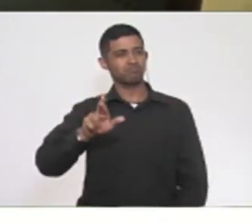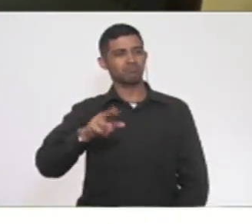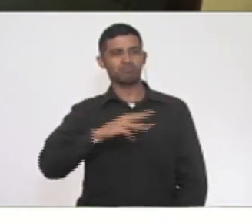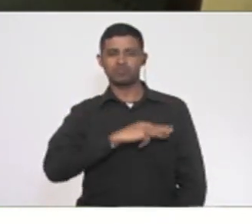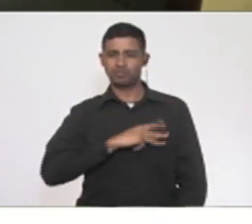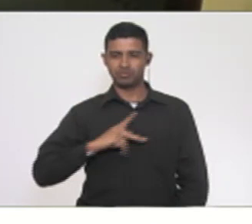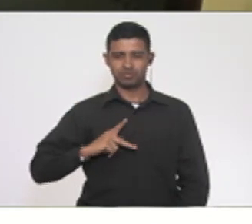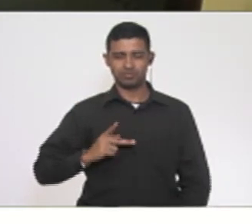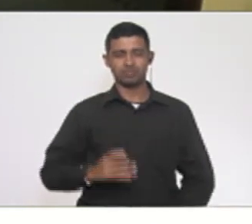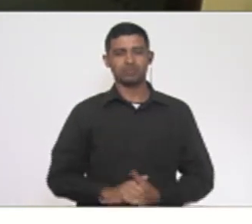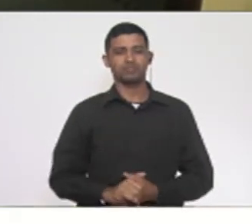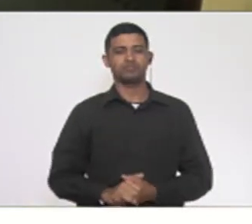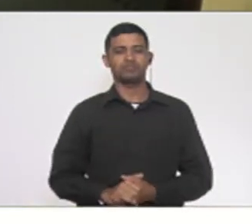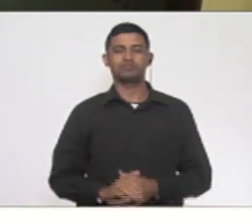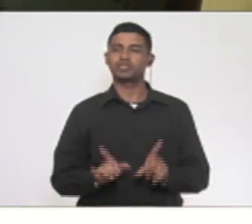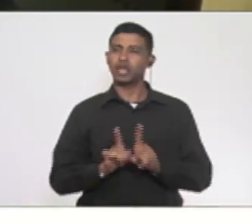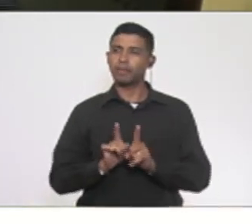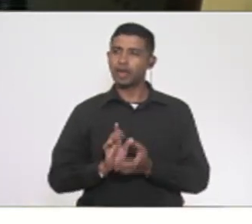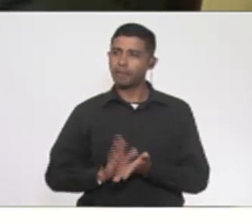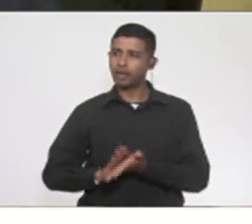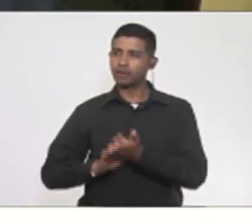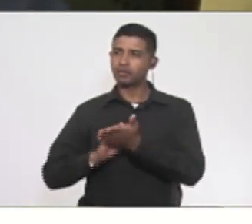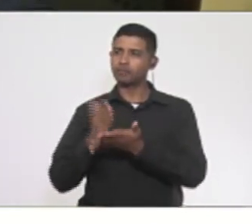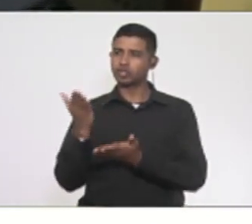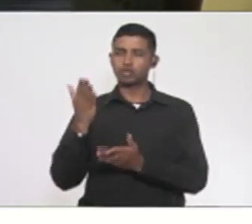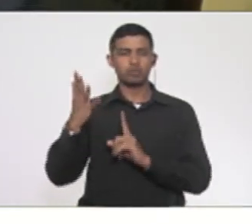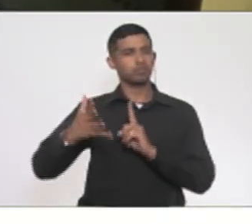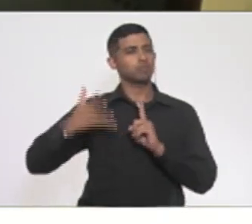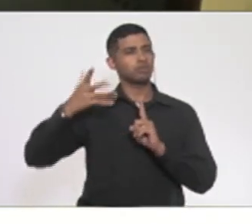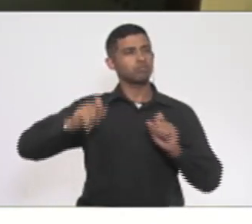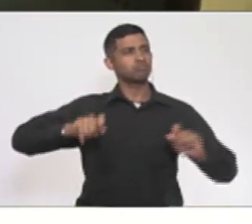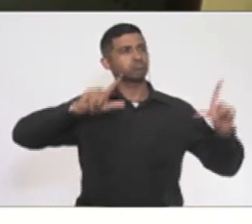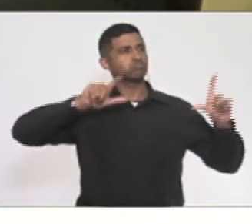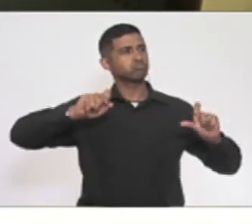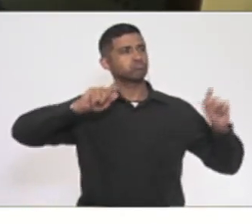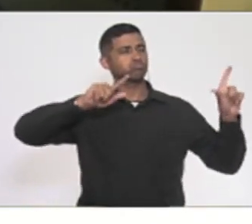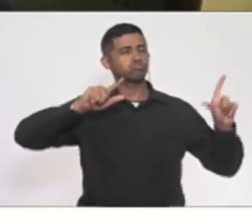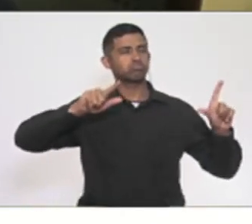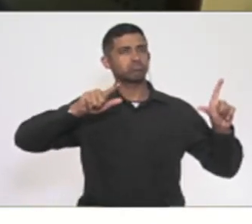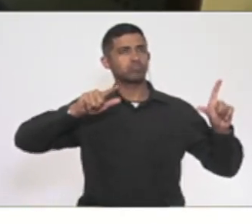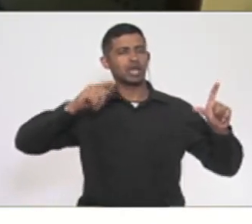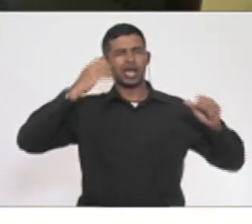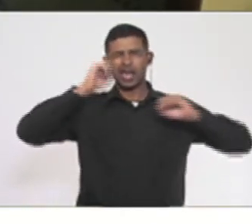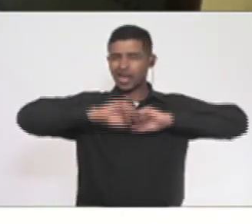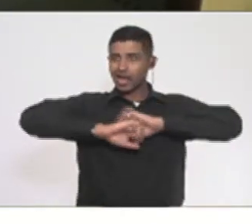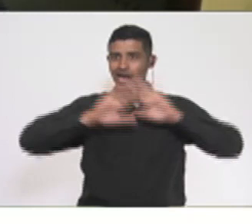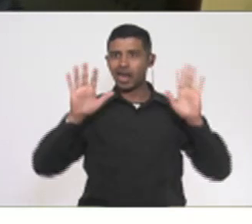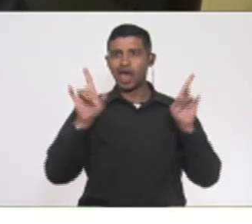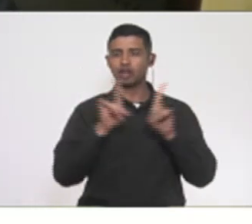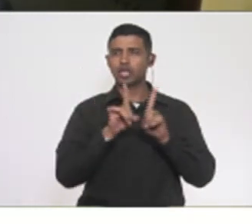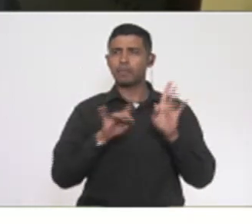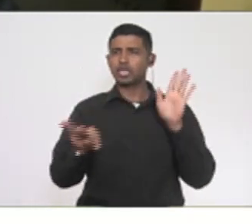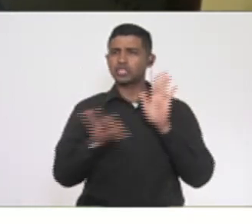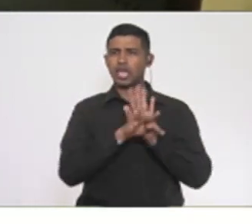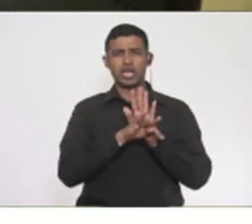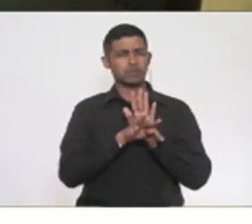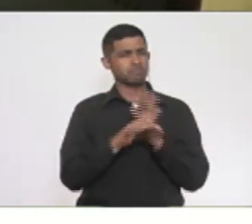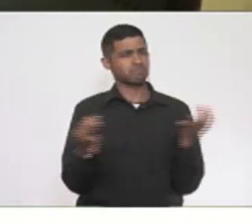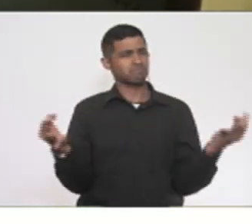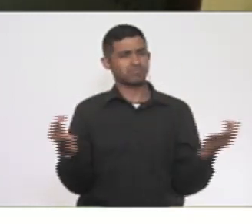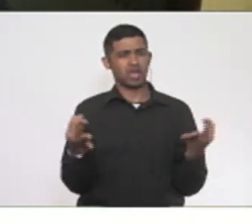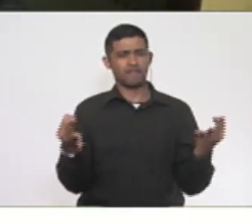Movimentação, já parabenizando, doutor Hélio, pela apresentação esclarecedora e técnica, perfeita, na minha